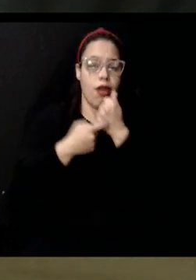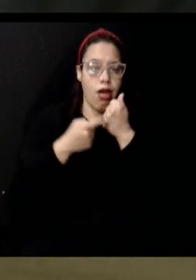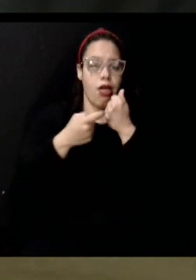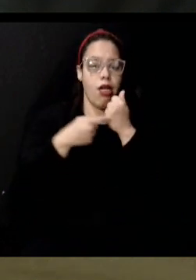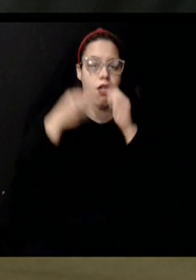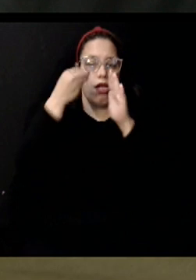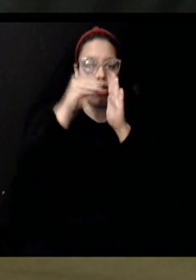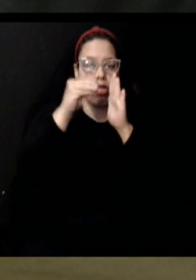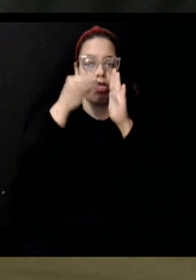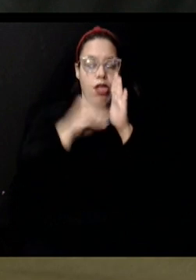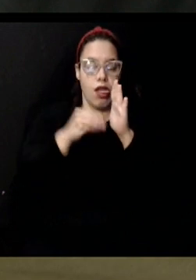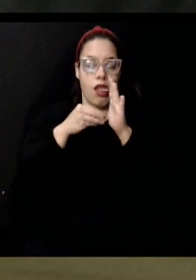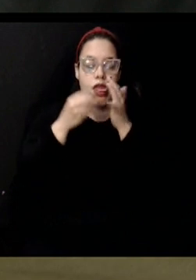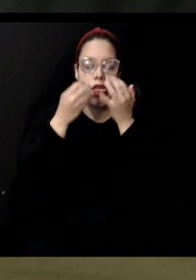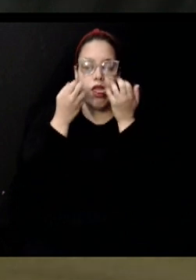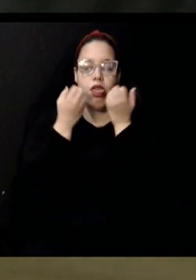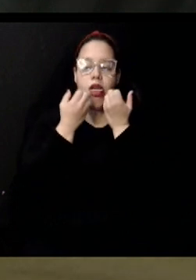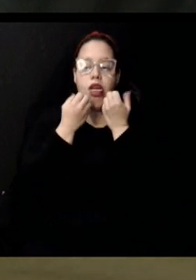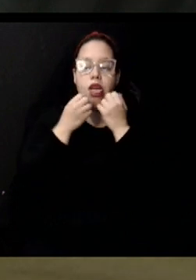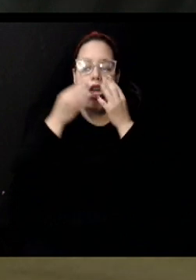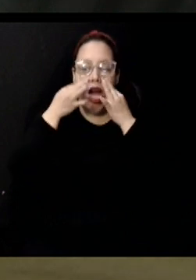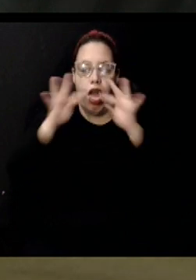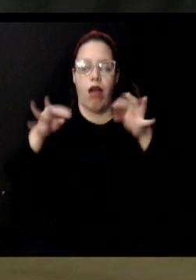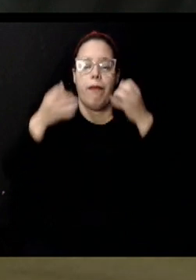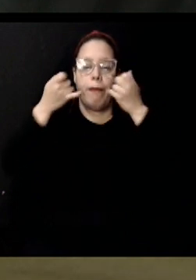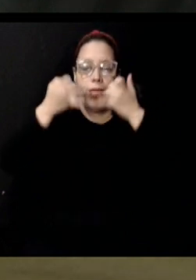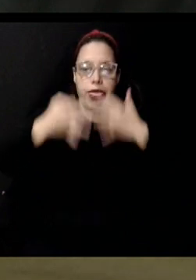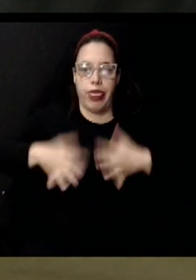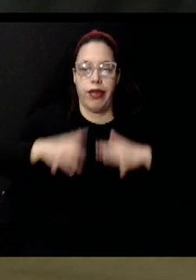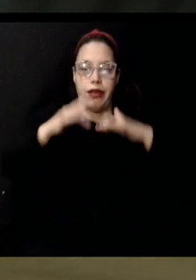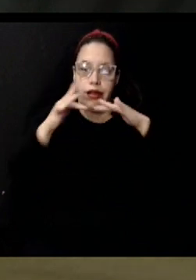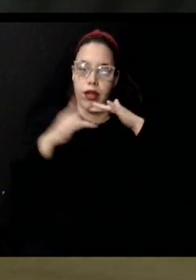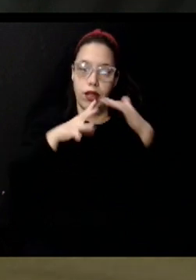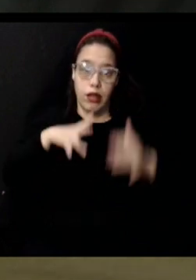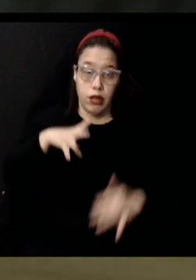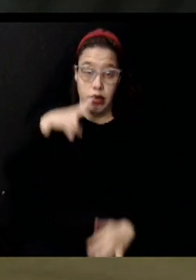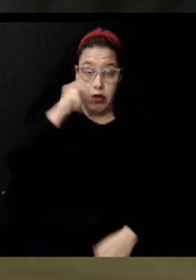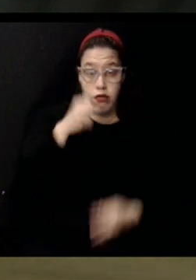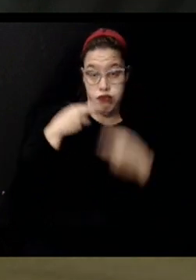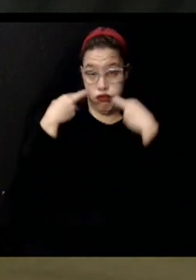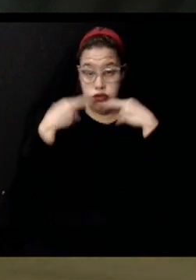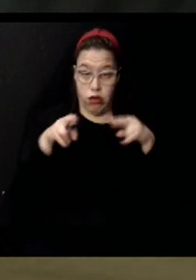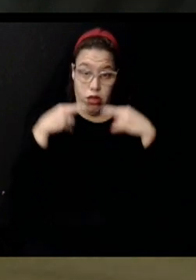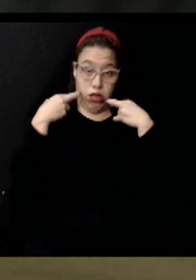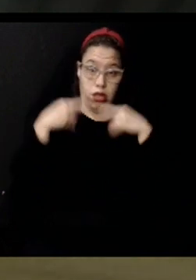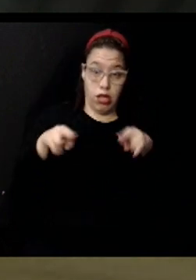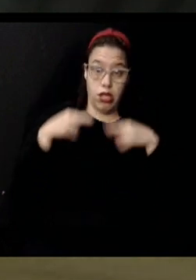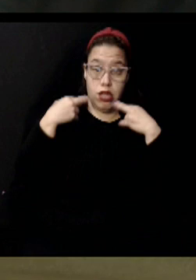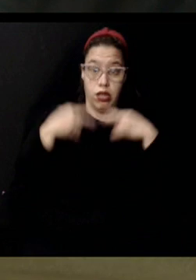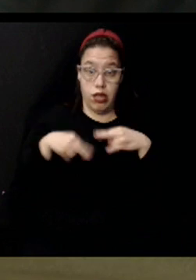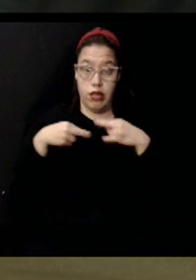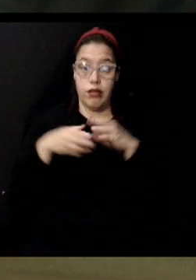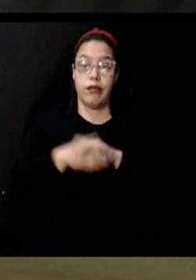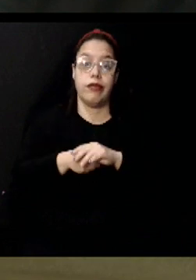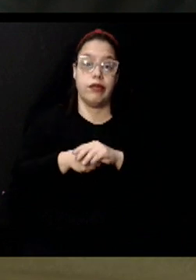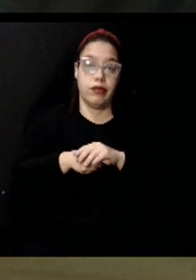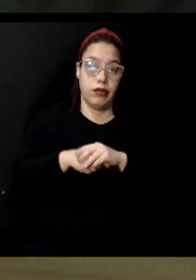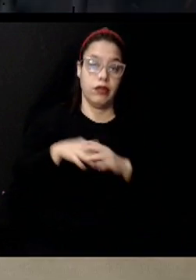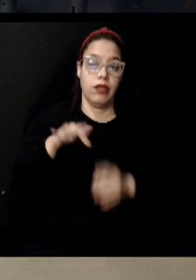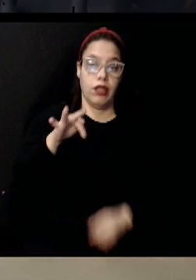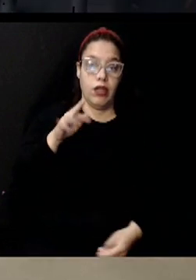de desabafos, as redes sociais não estariam Sim. reforçando o hábito de reclamar? Ah, estão, né, Fabiana?